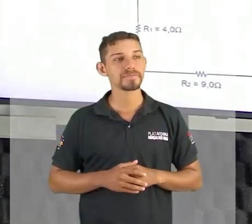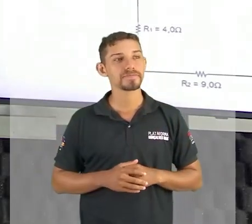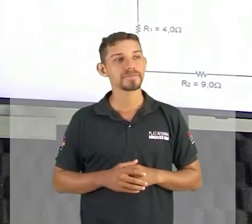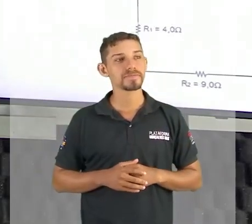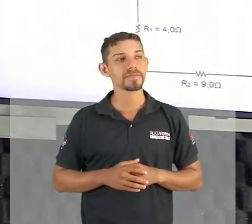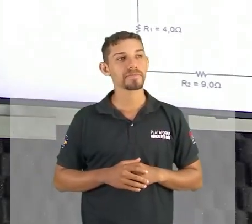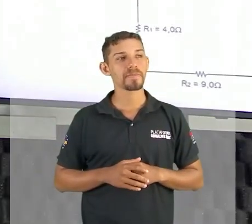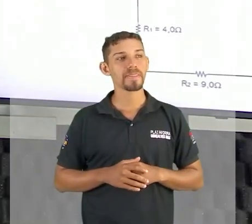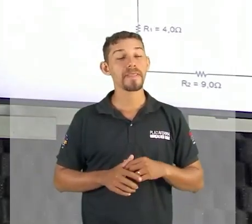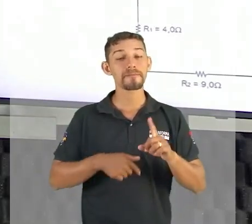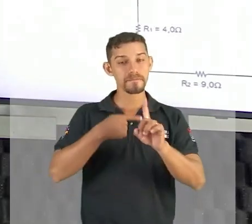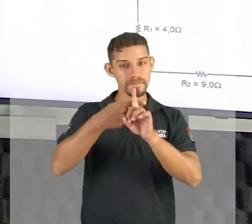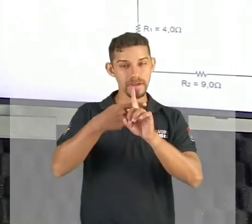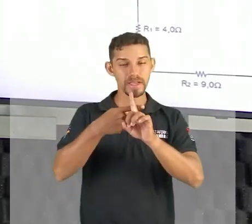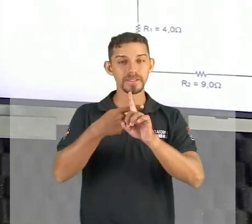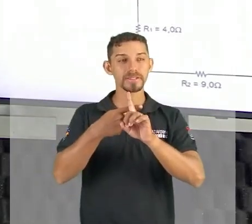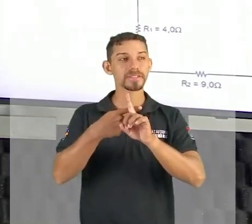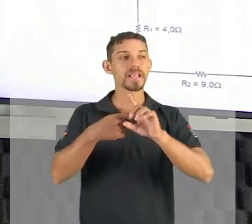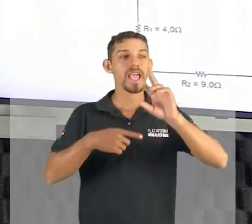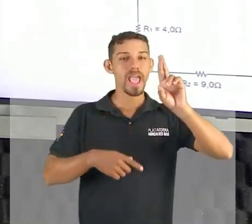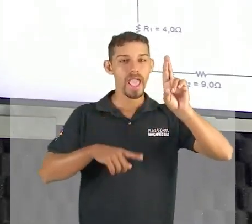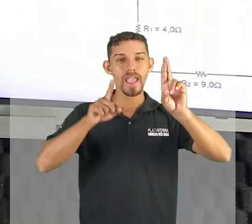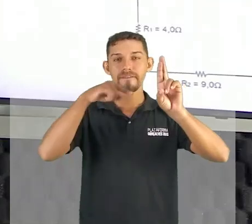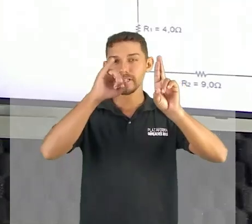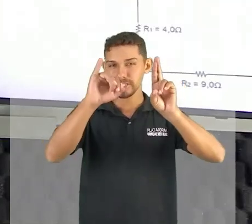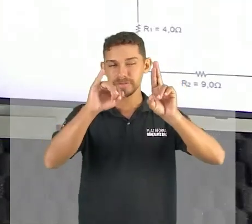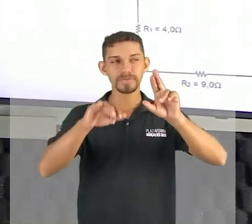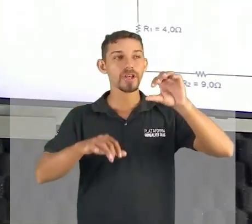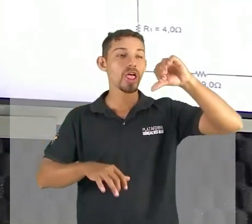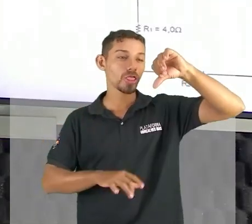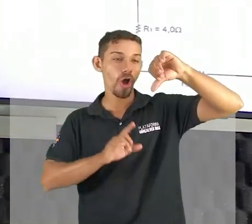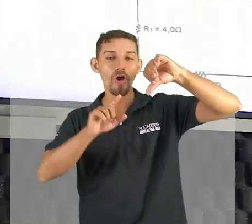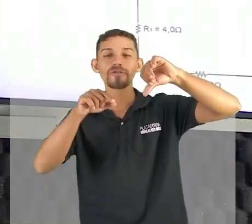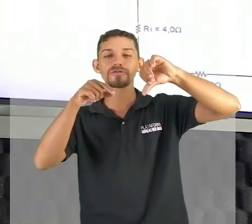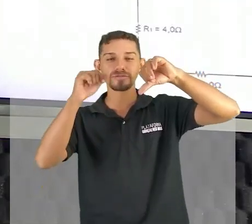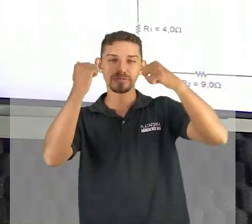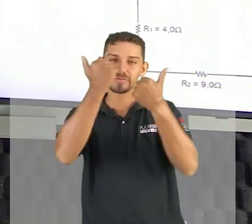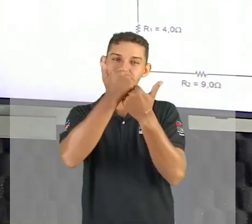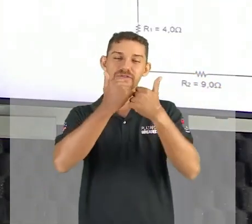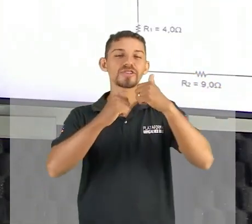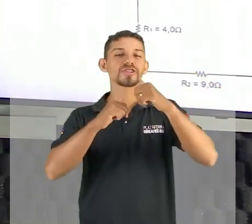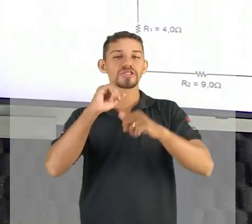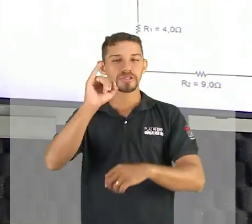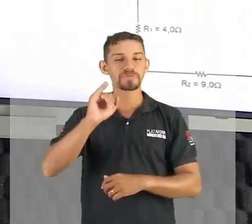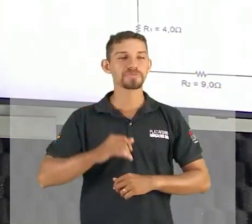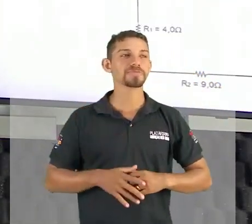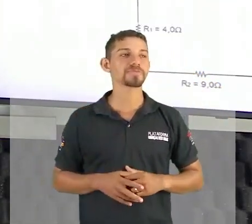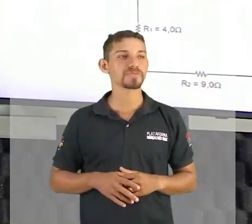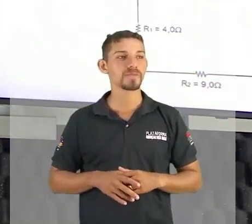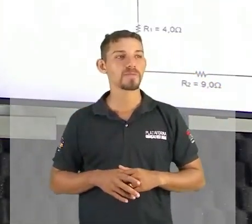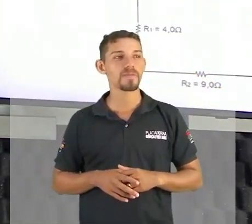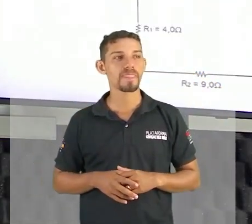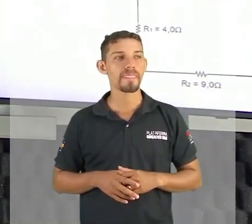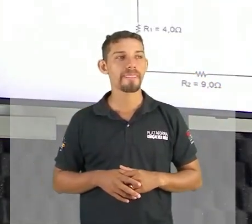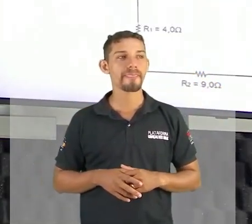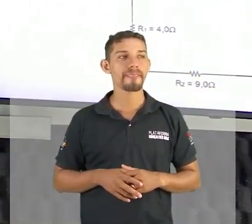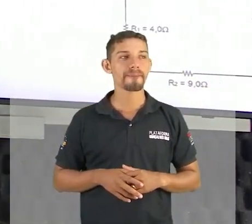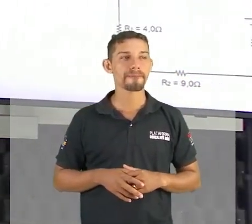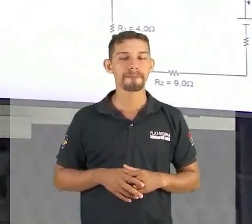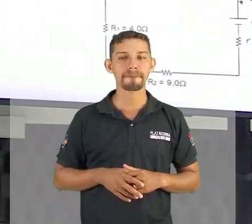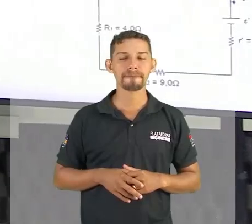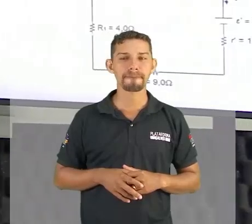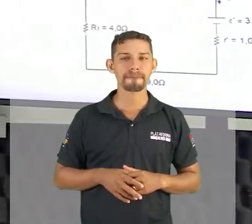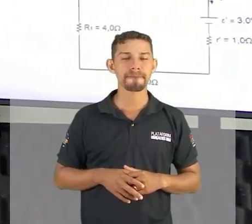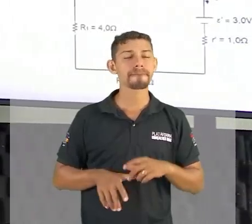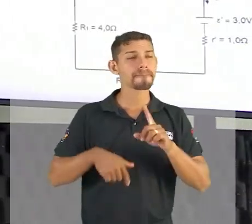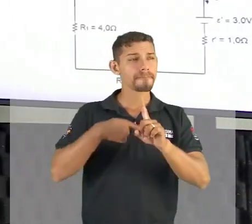embora + R x i + 9i vamos embora chegou pelo Polo